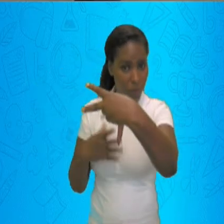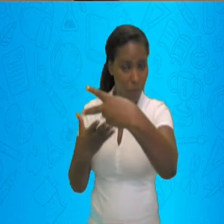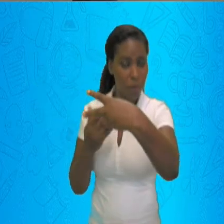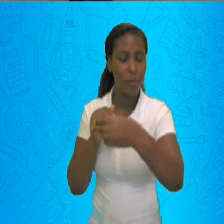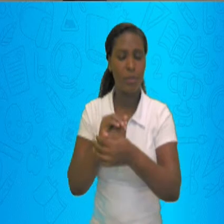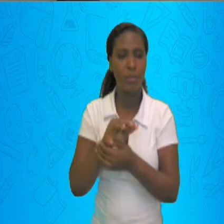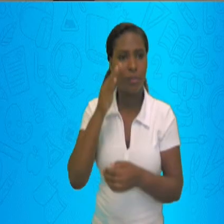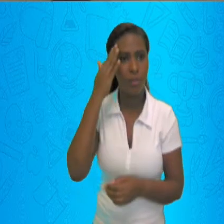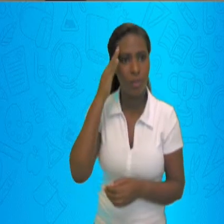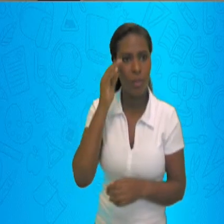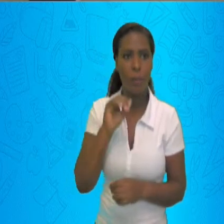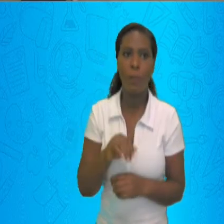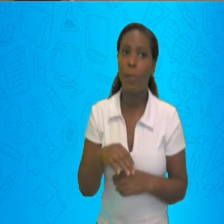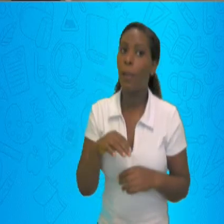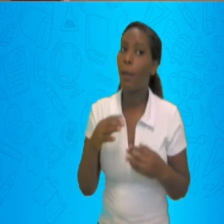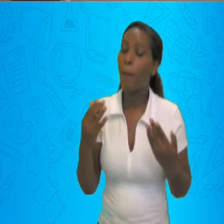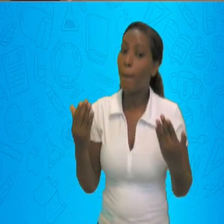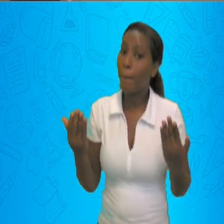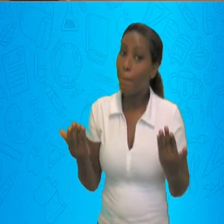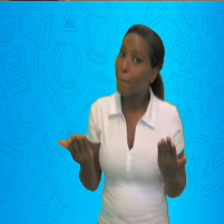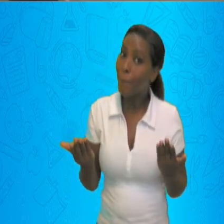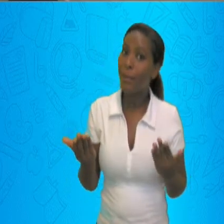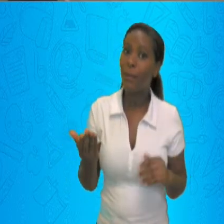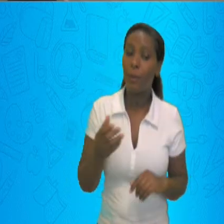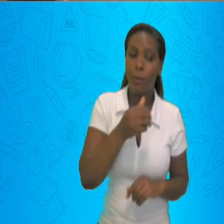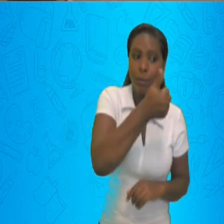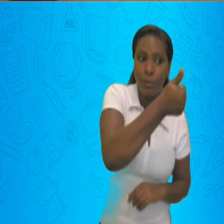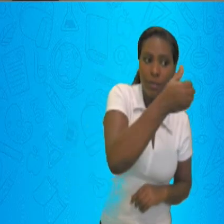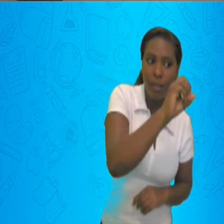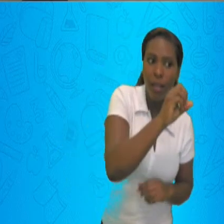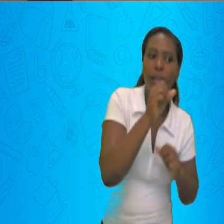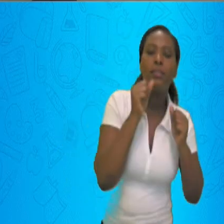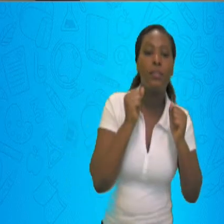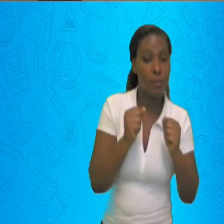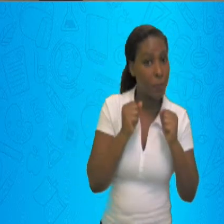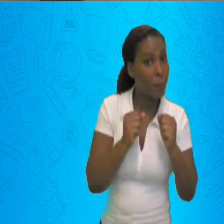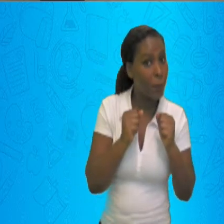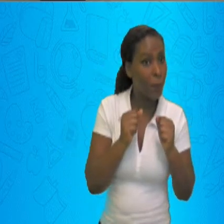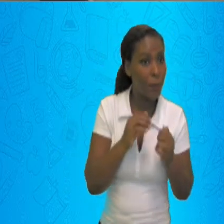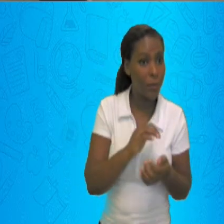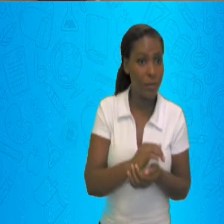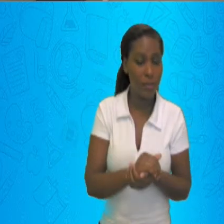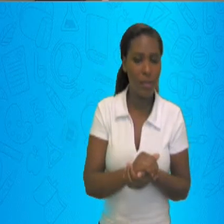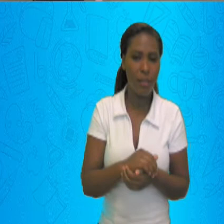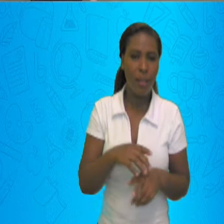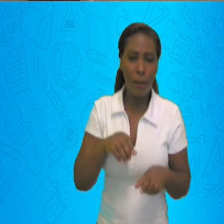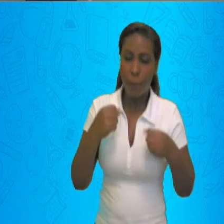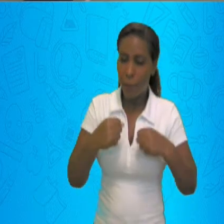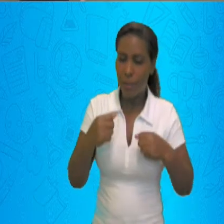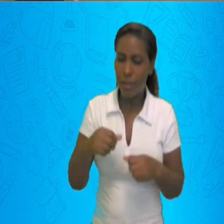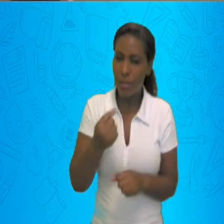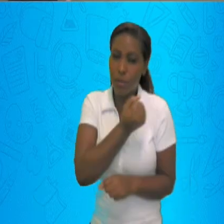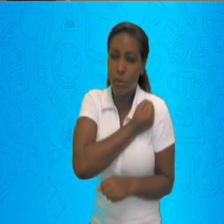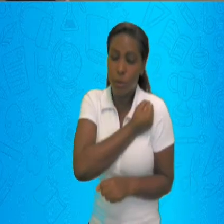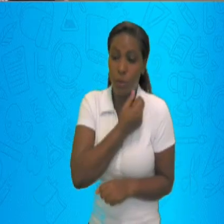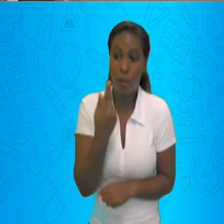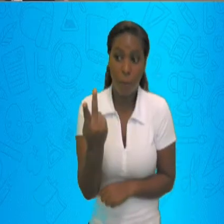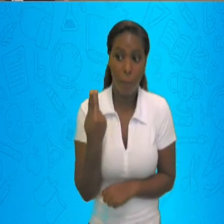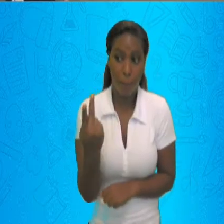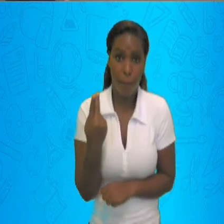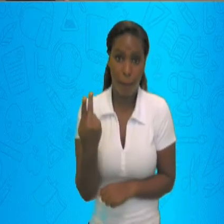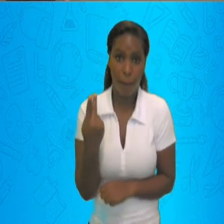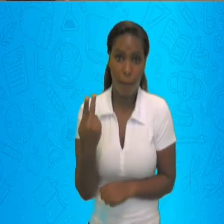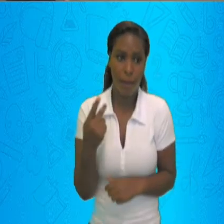triângulo. Como tem que ser um número par, eu utilizei o 10. Após o 10, qual é o próximo